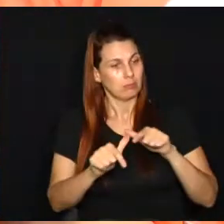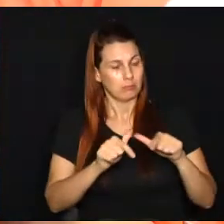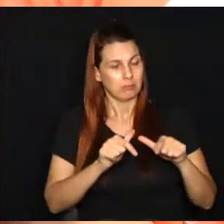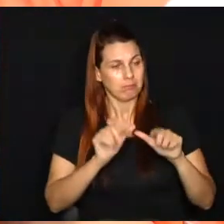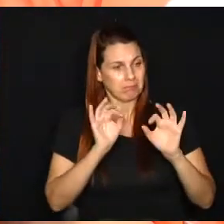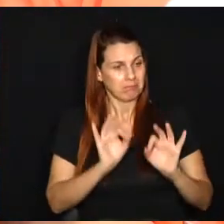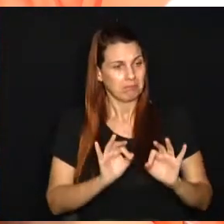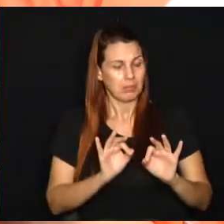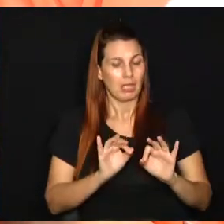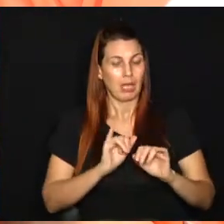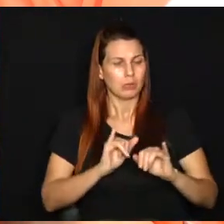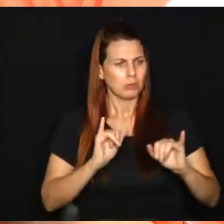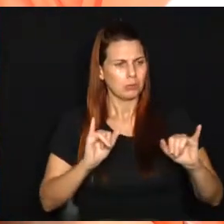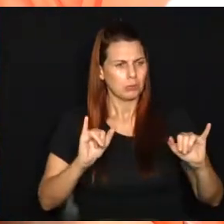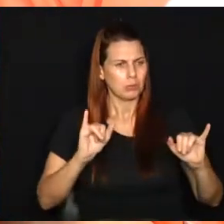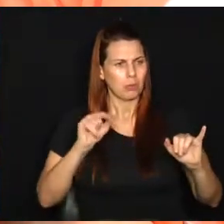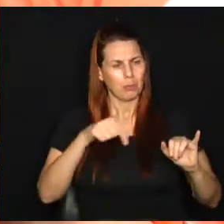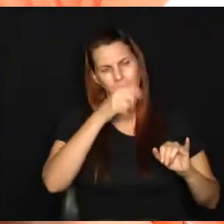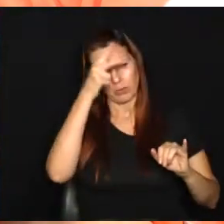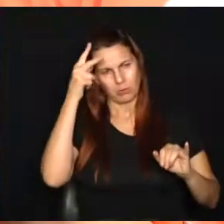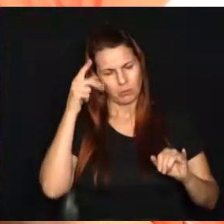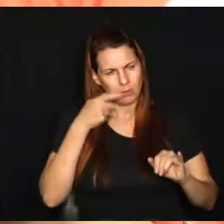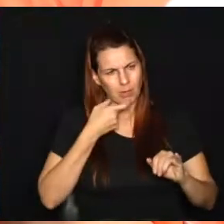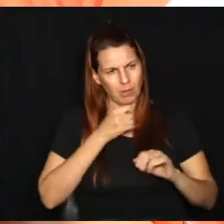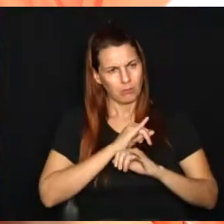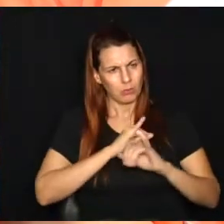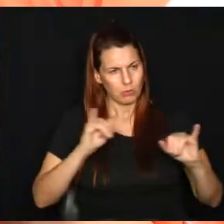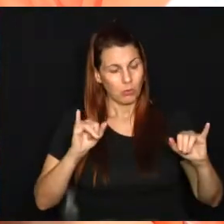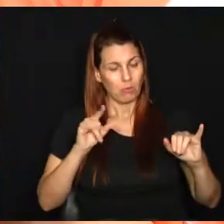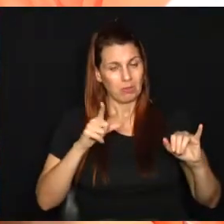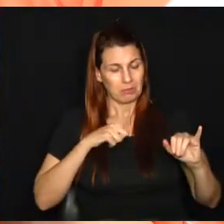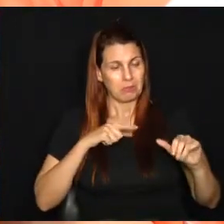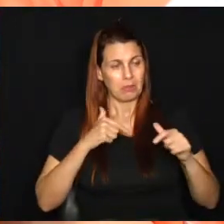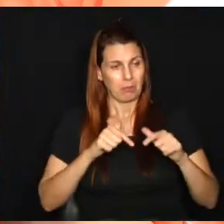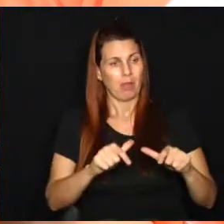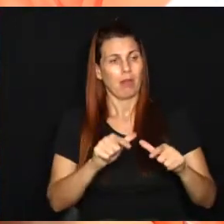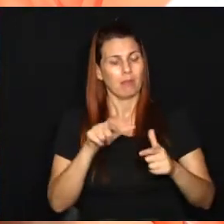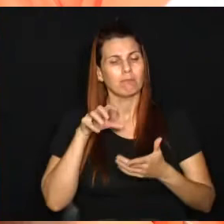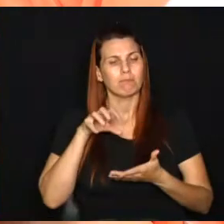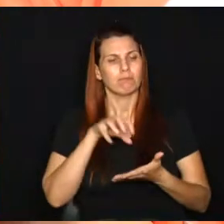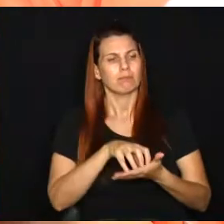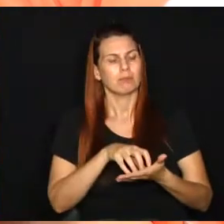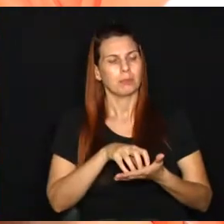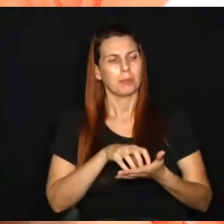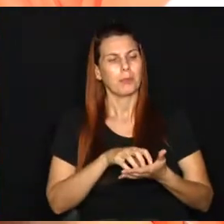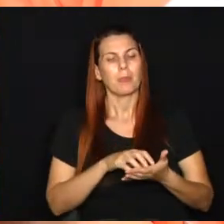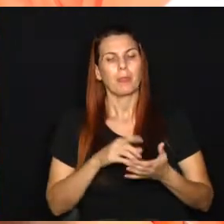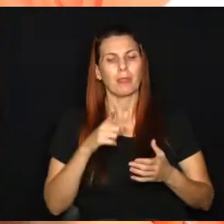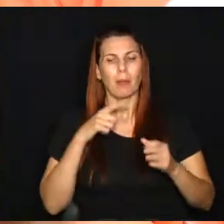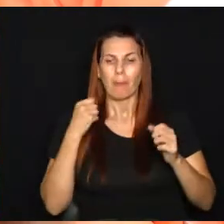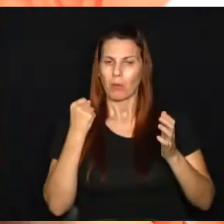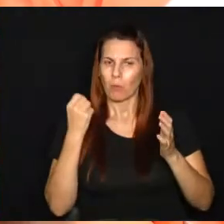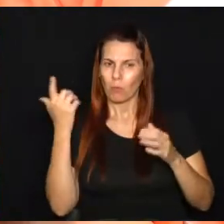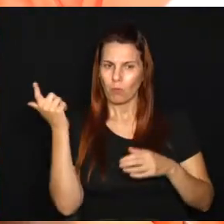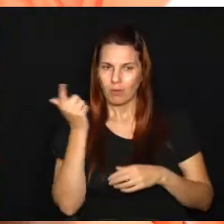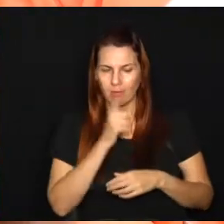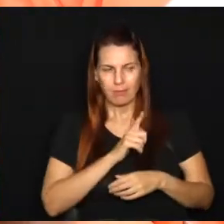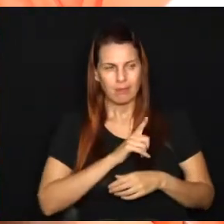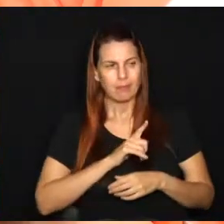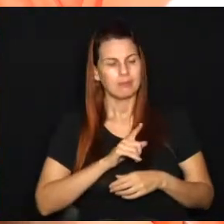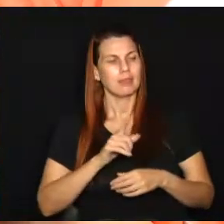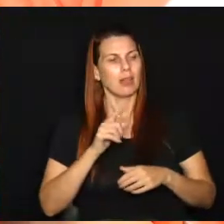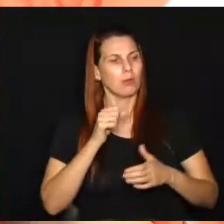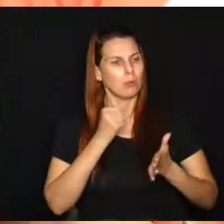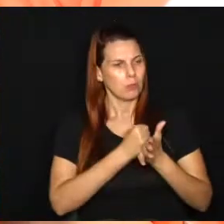anúncio, a prefeitura anunciou que vai implantar esse serviço. Também é uma conquista da luta, porque é uma pauta antiga.